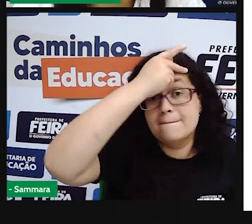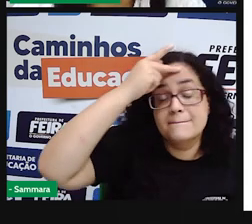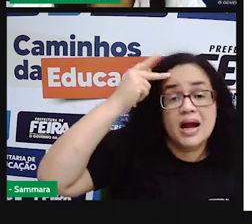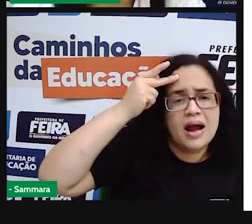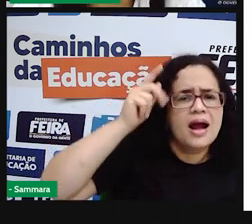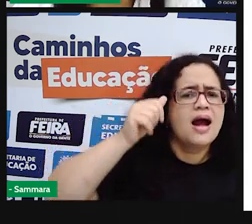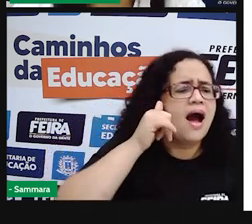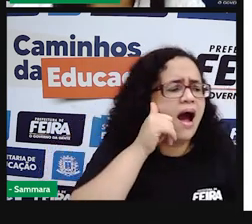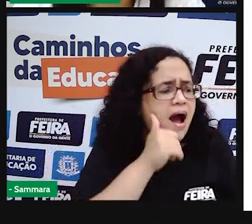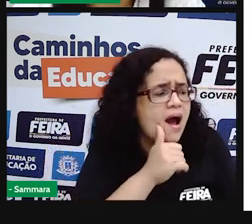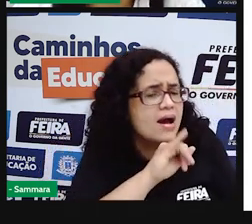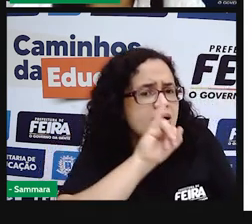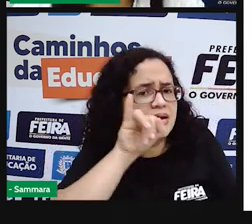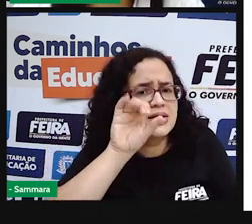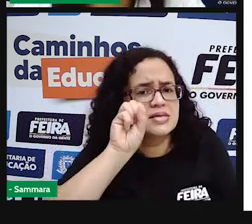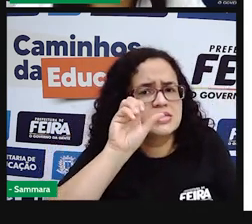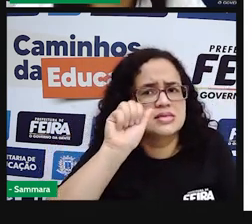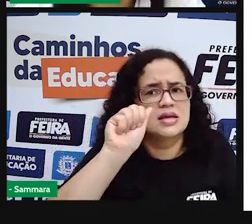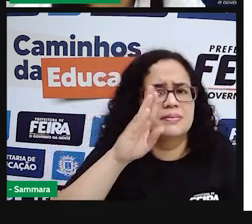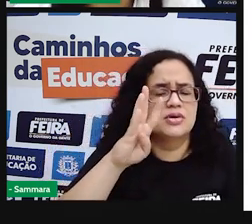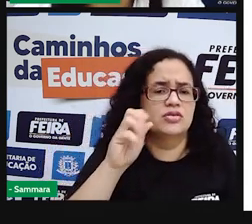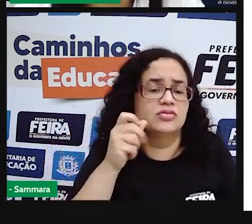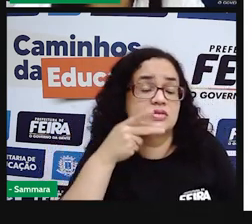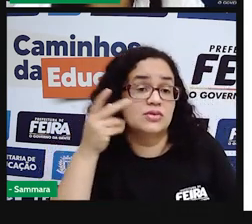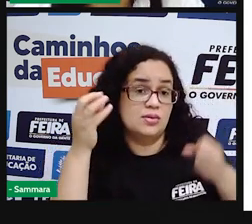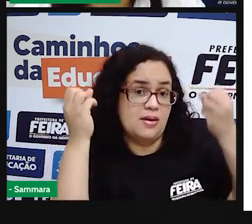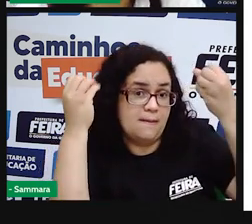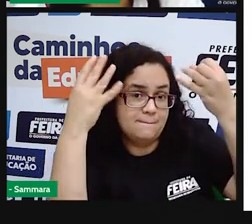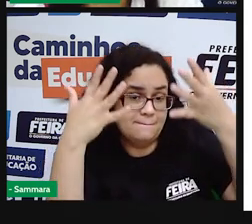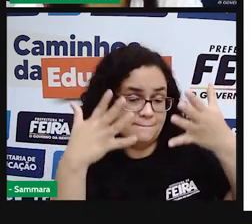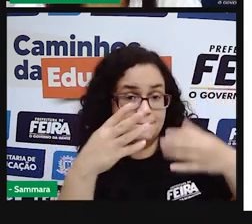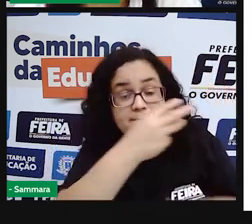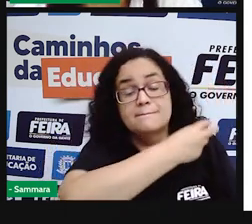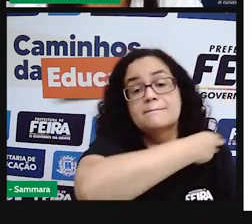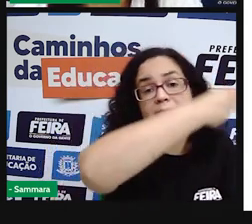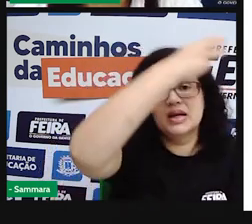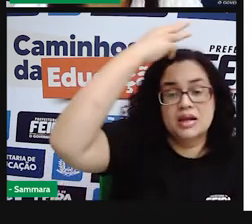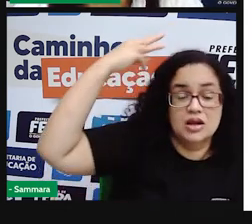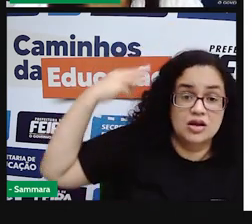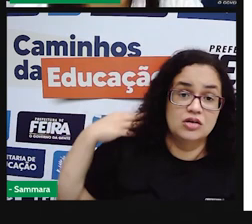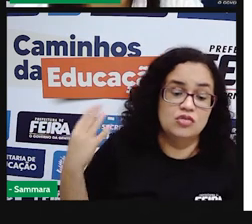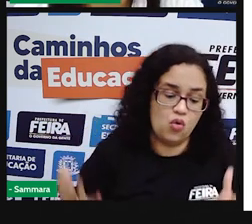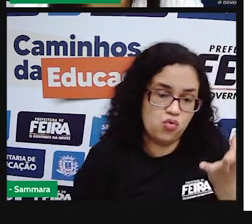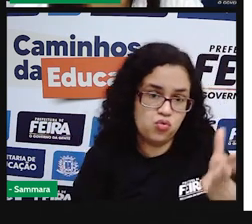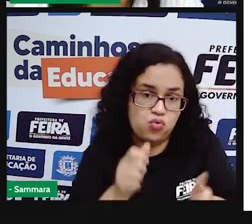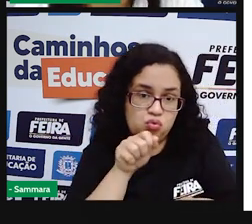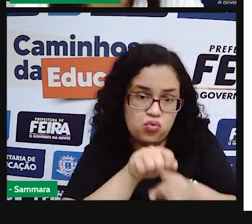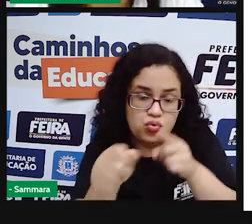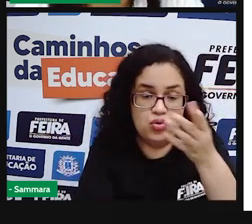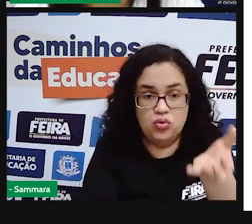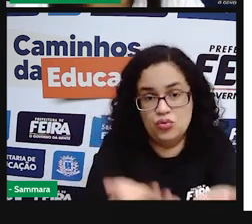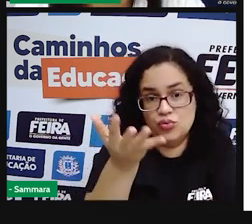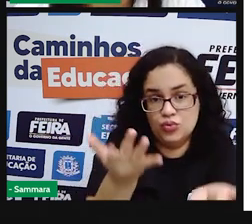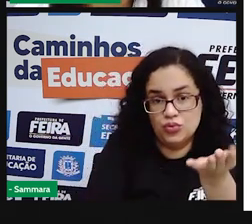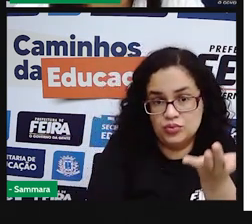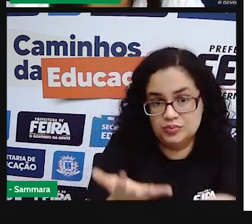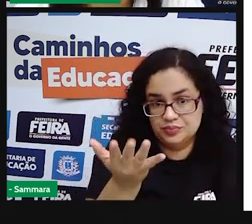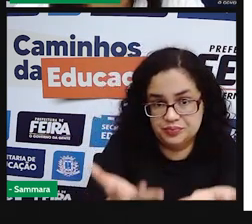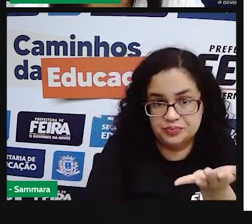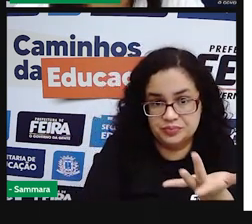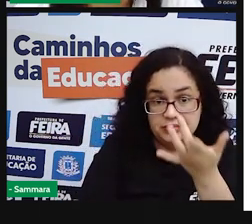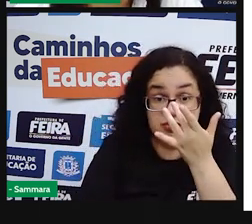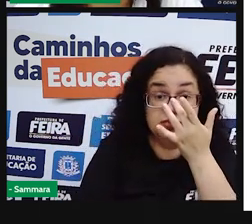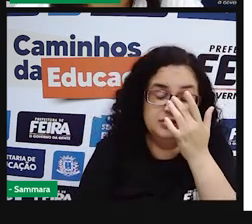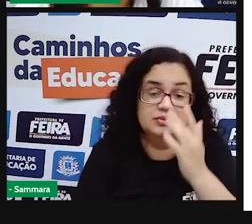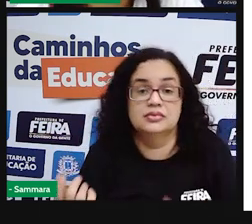Vou acender uma fogueira bem grande. E assim, no dia do nascimento, além da fogueira, foi erguido